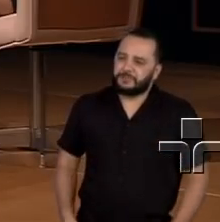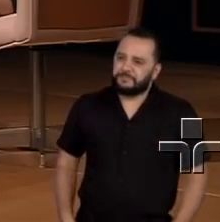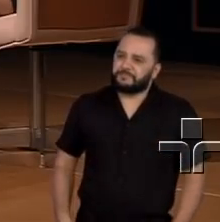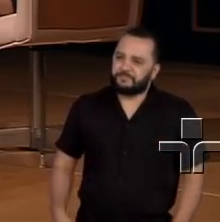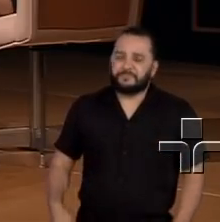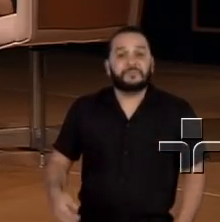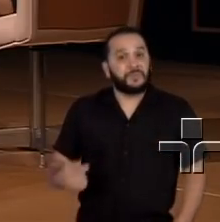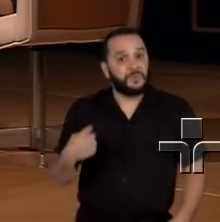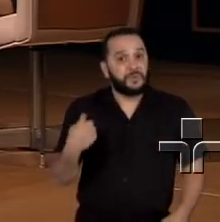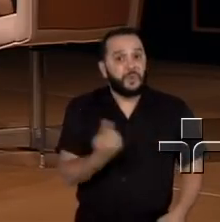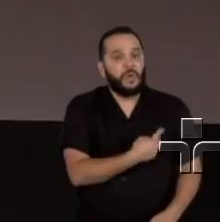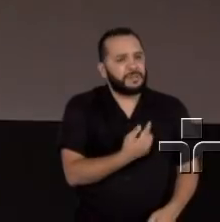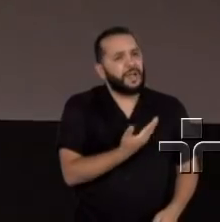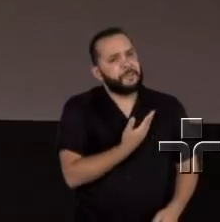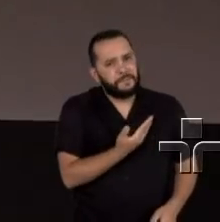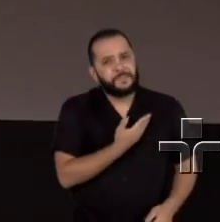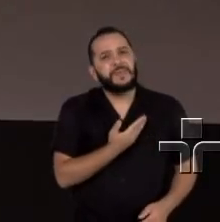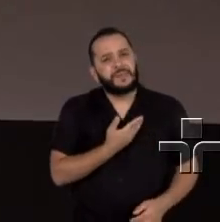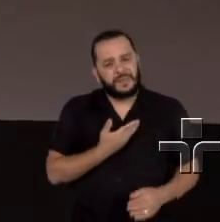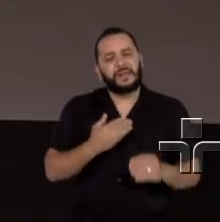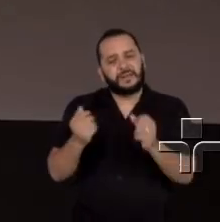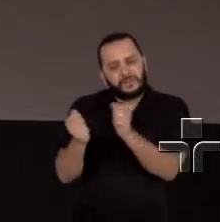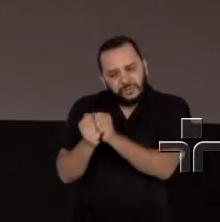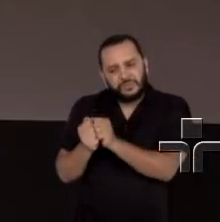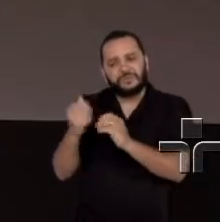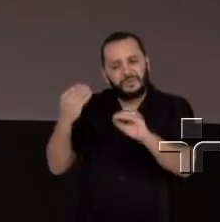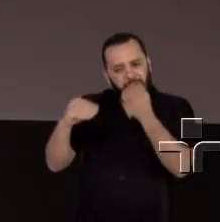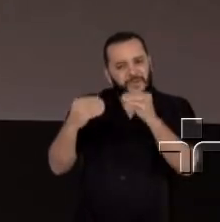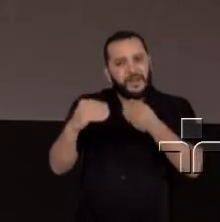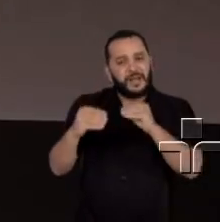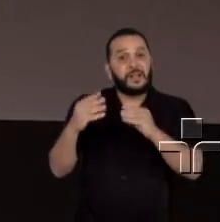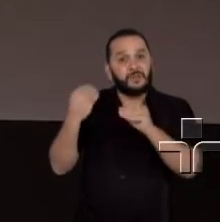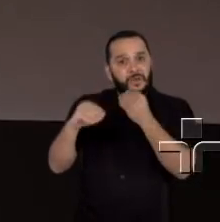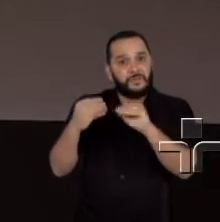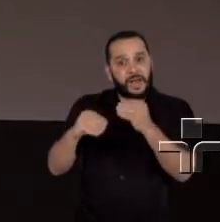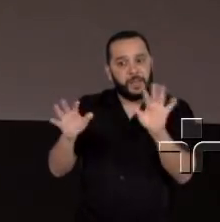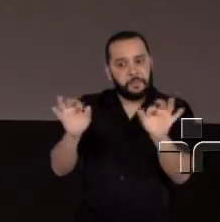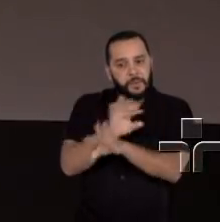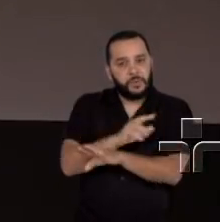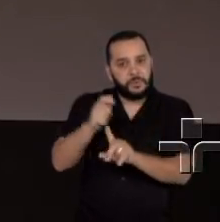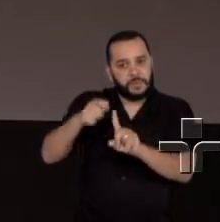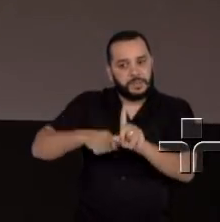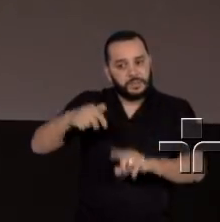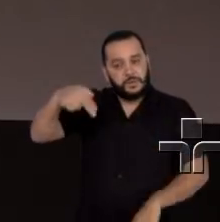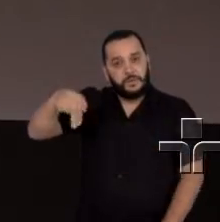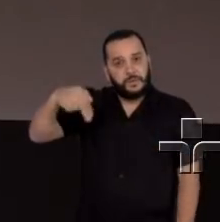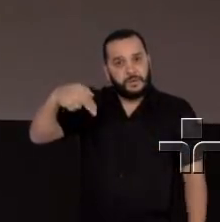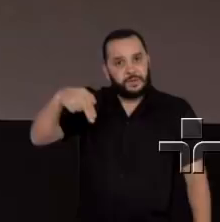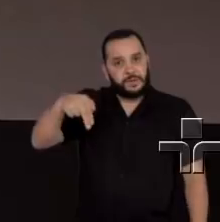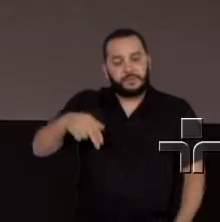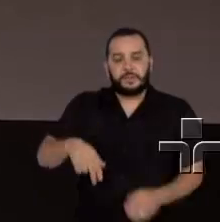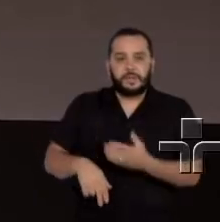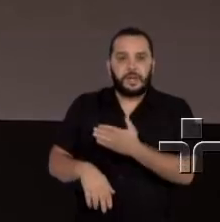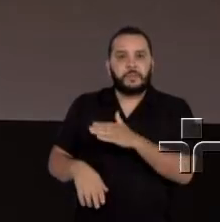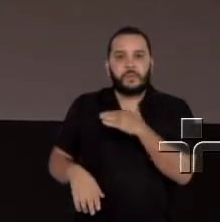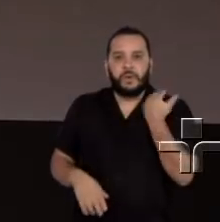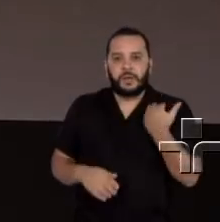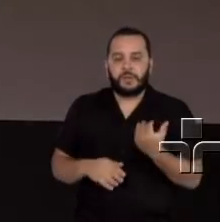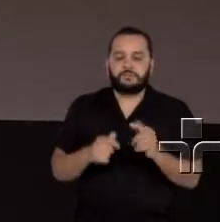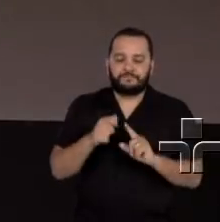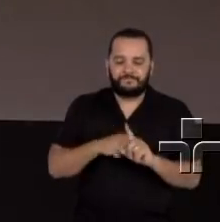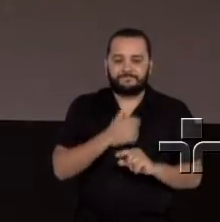ficamos bastante amigas na novela. A novela terminou em novembro e ela morreu em